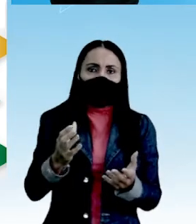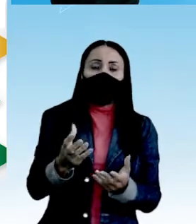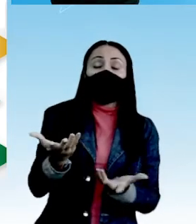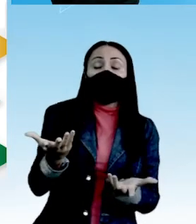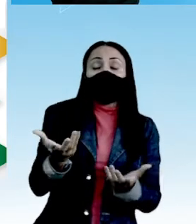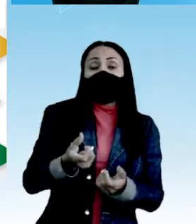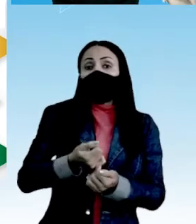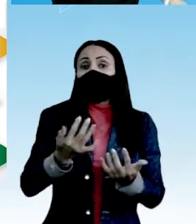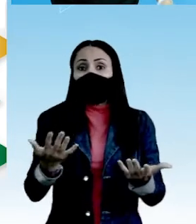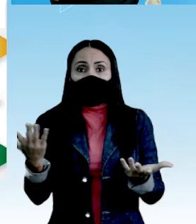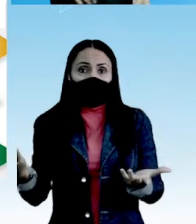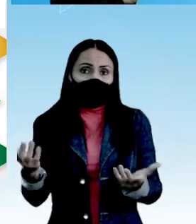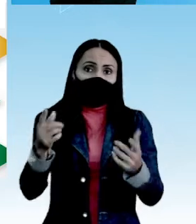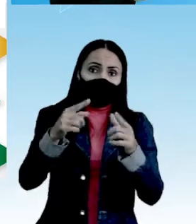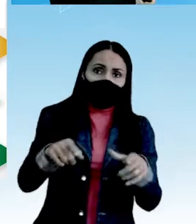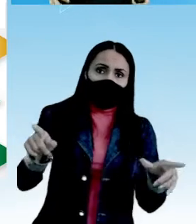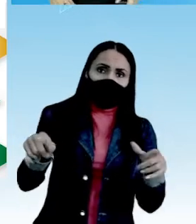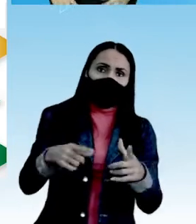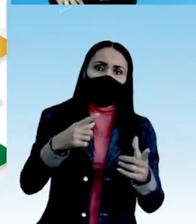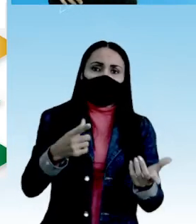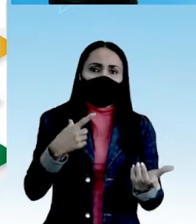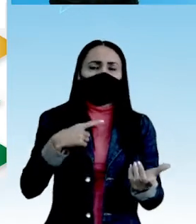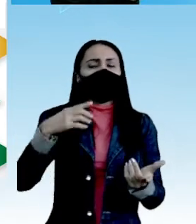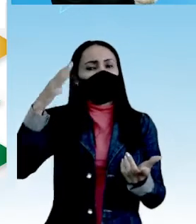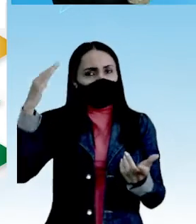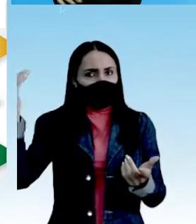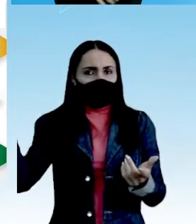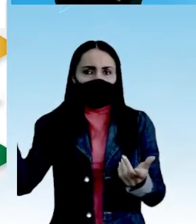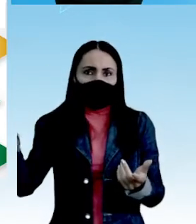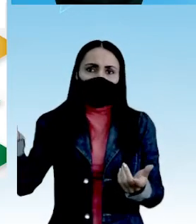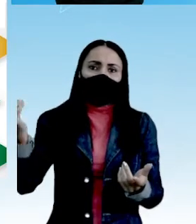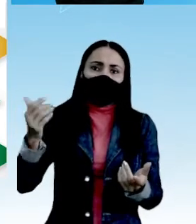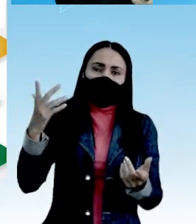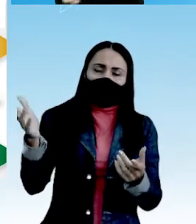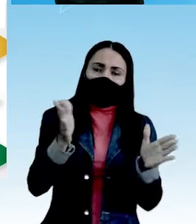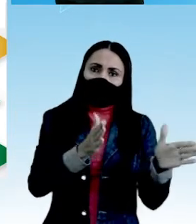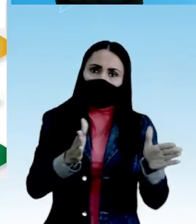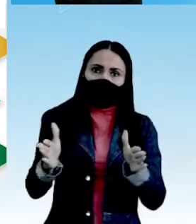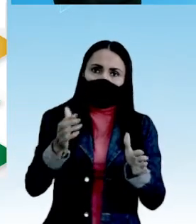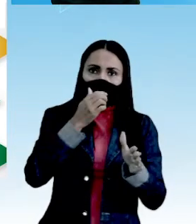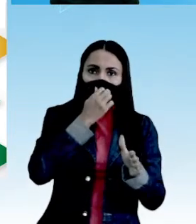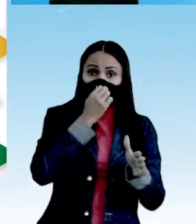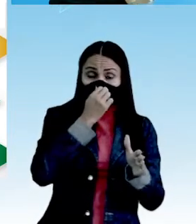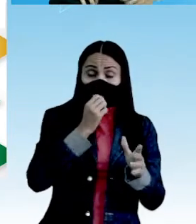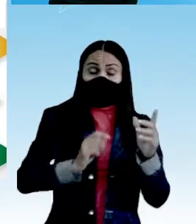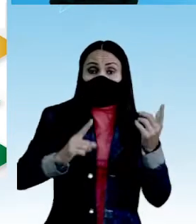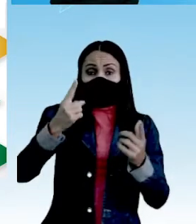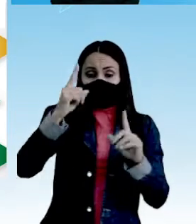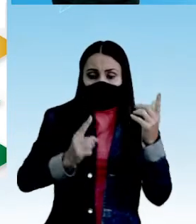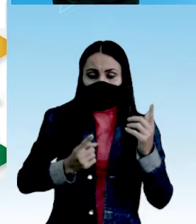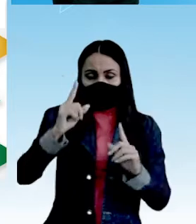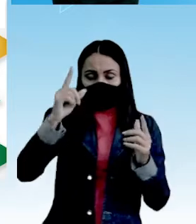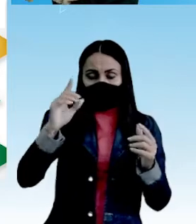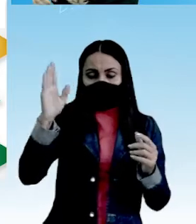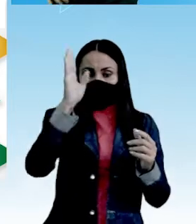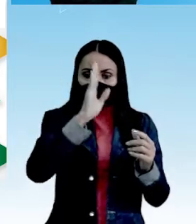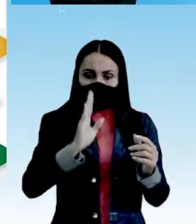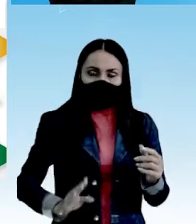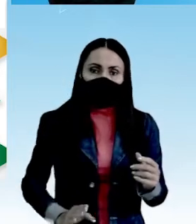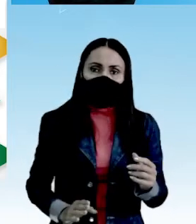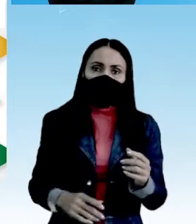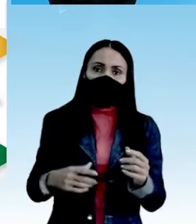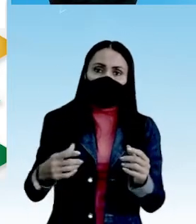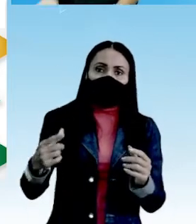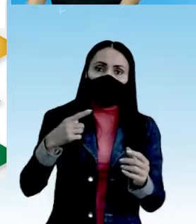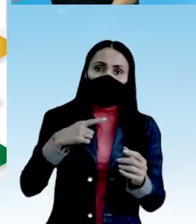que embalava muito os bailes de carnavalescos em muitos lugares, porque o carnaval no Brasil tinha